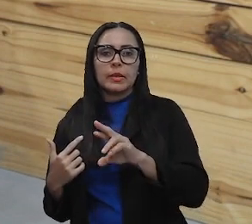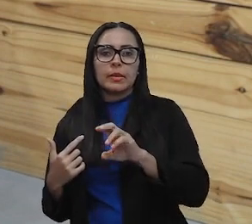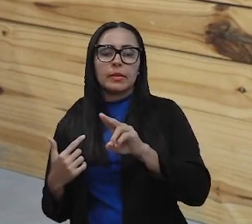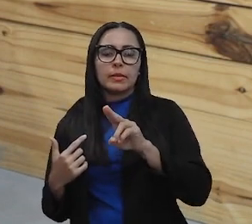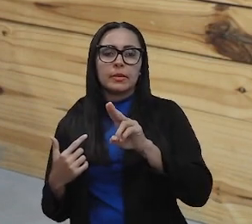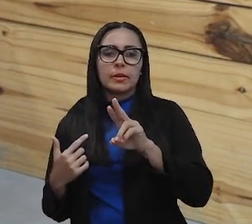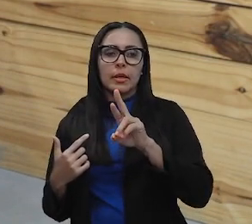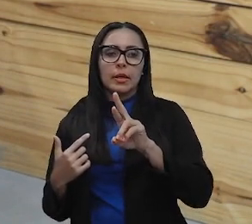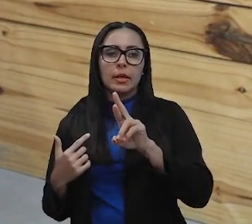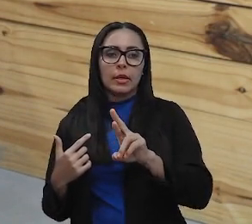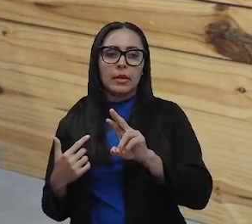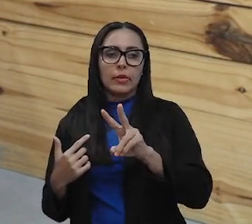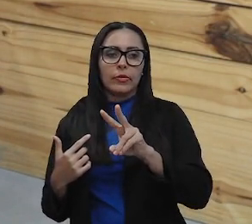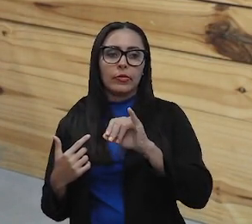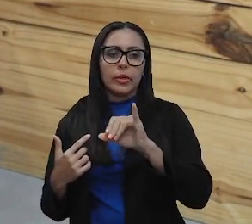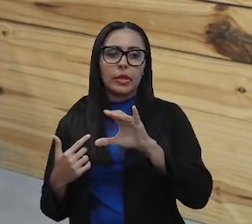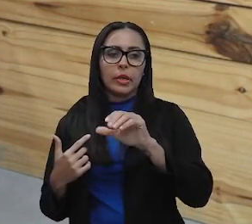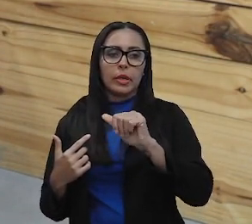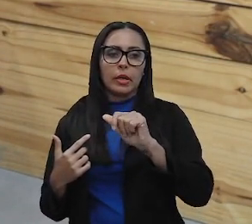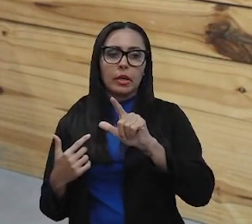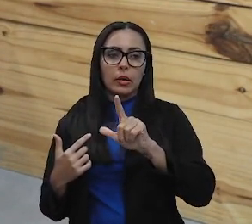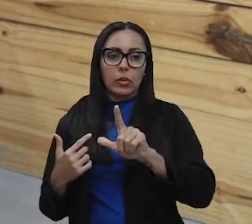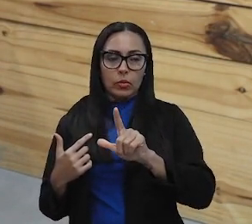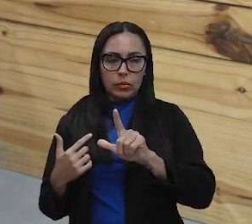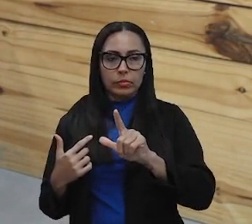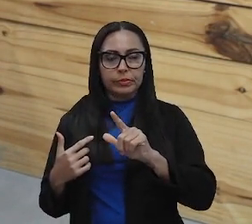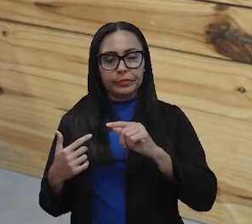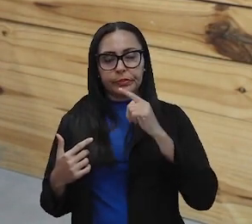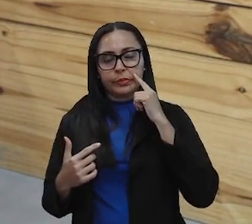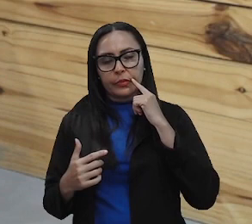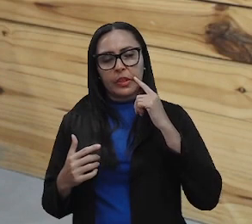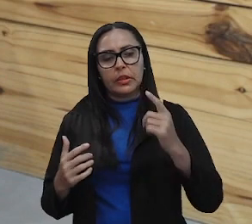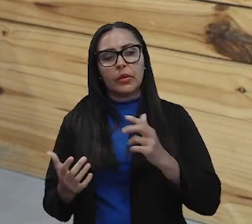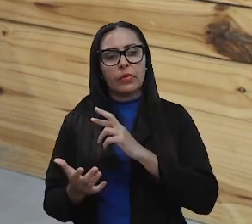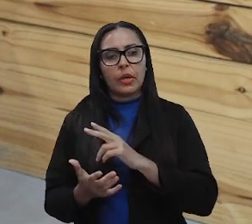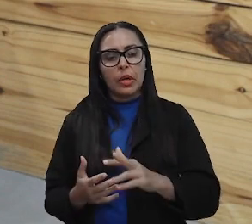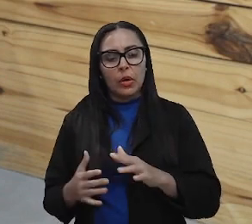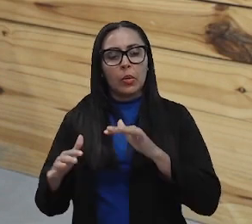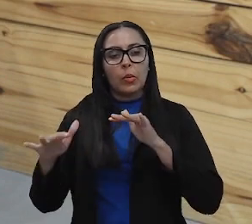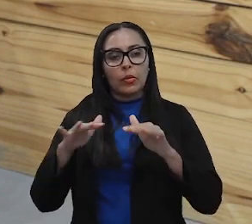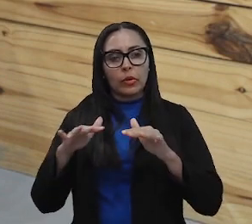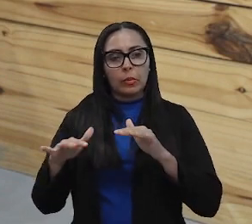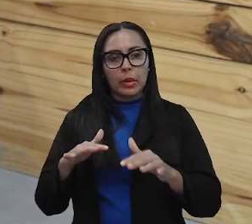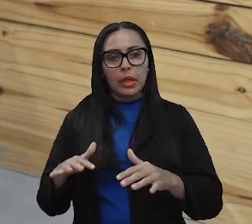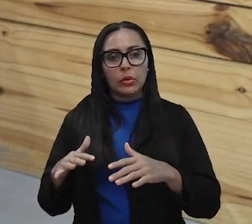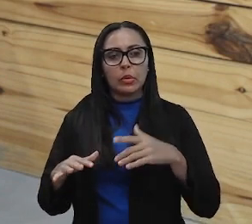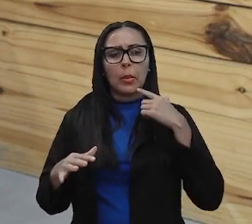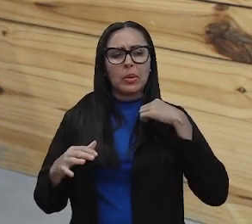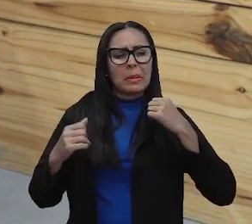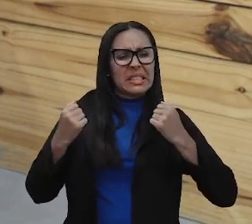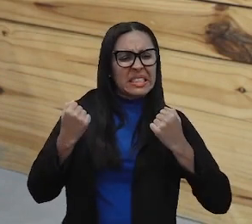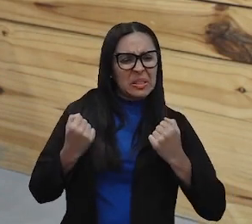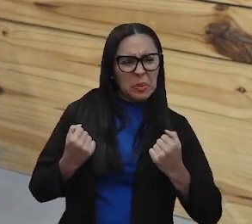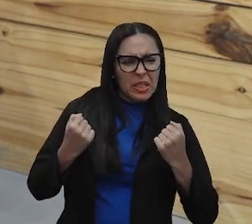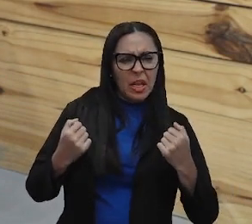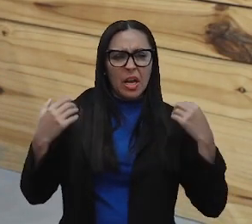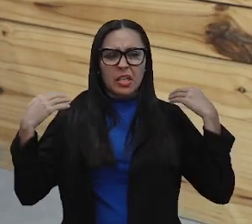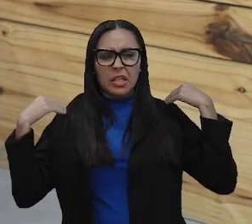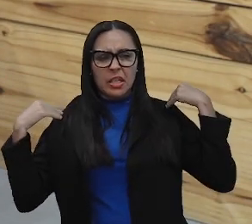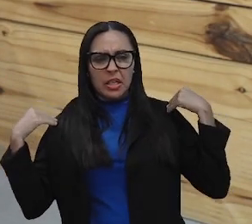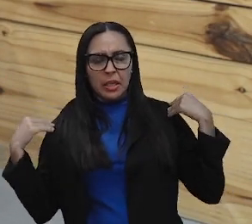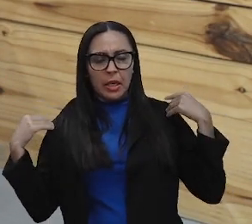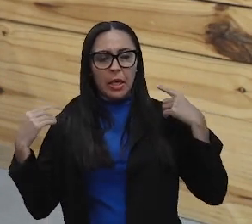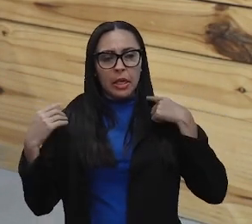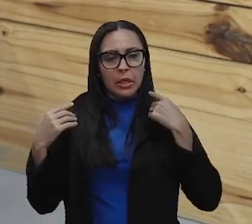né? Então, tudo que você manipula fazendo os movimentos pode sobrecarregar a sua cervical. Aqui no meio